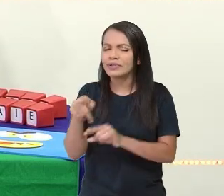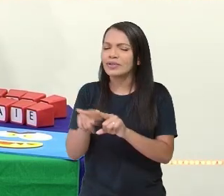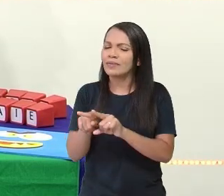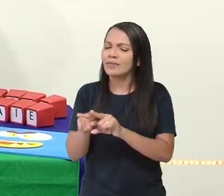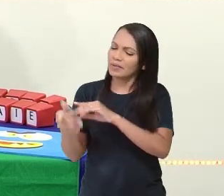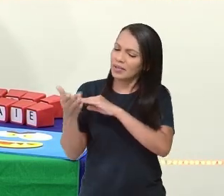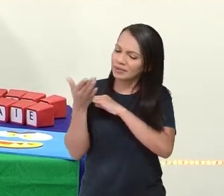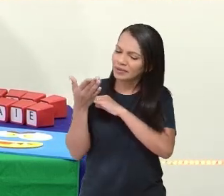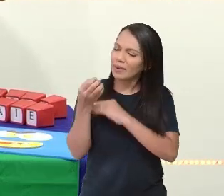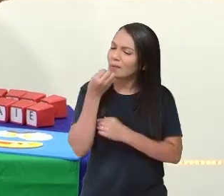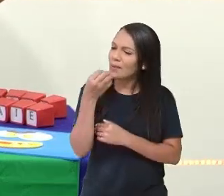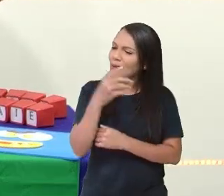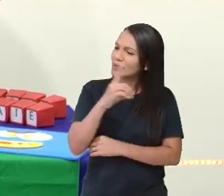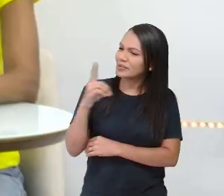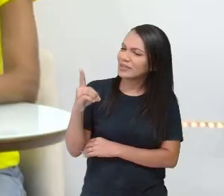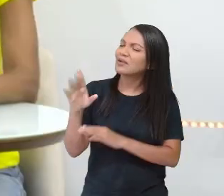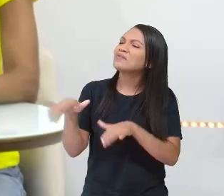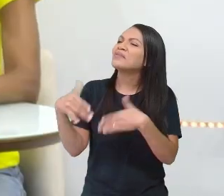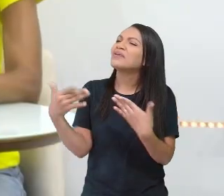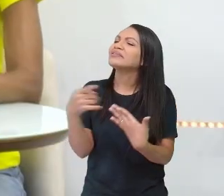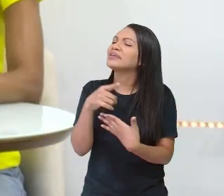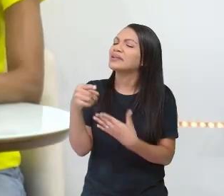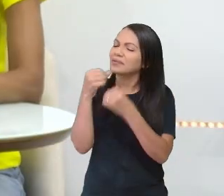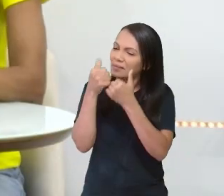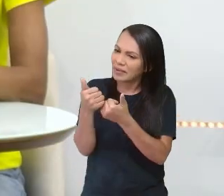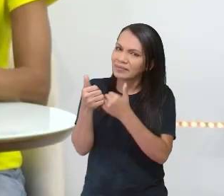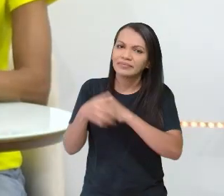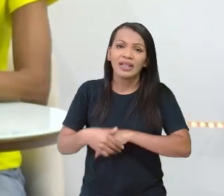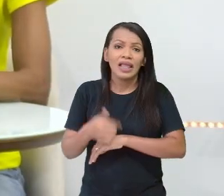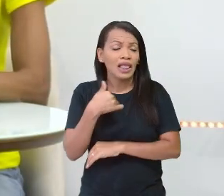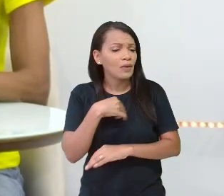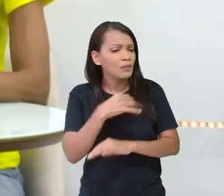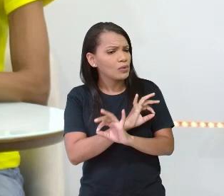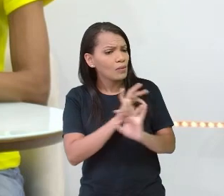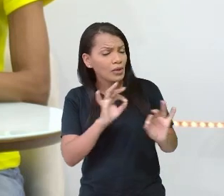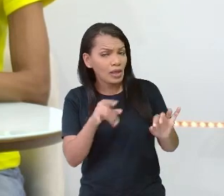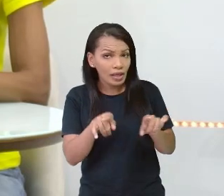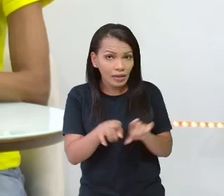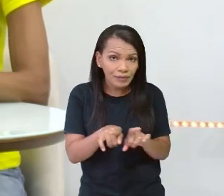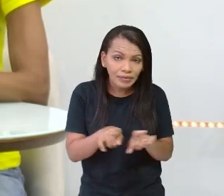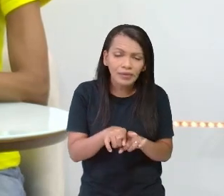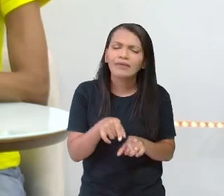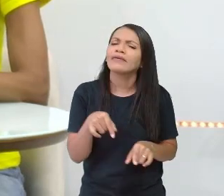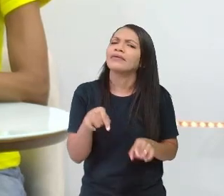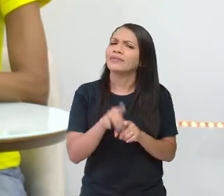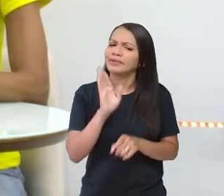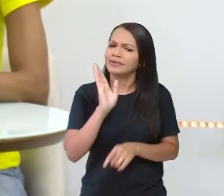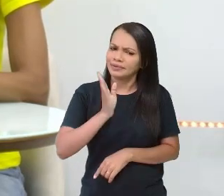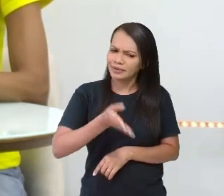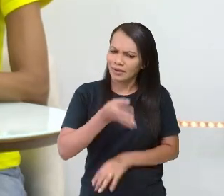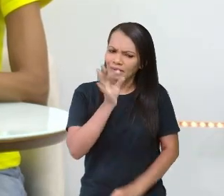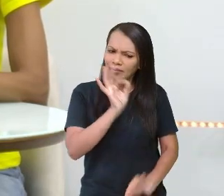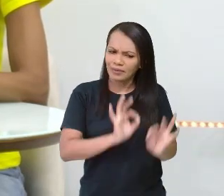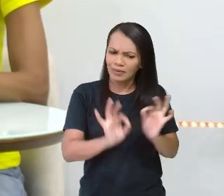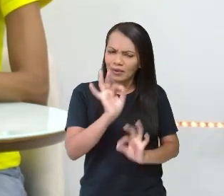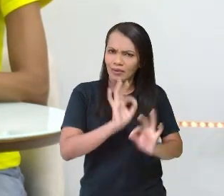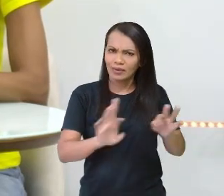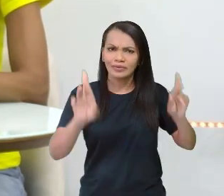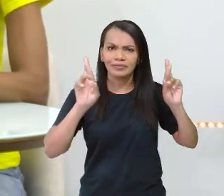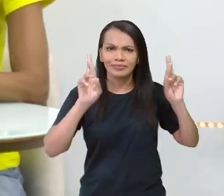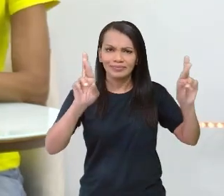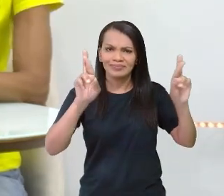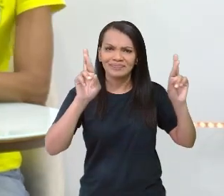vocês estão, meninas? Eu estou ótima. E você, professora Kátia? Eu também. Aqui já me preparando e na